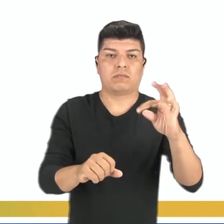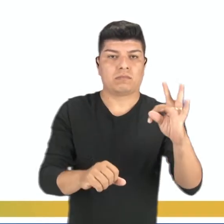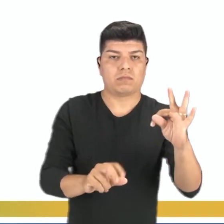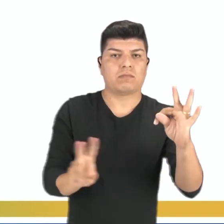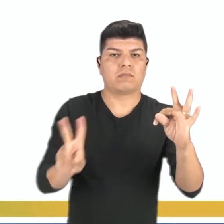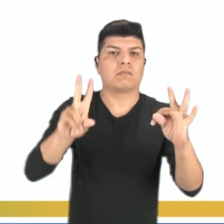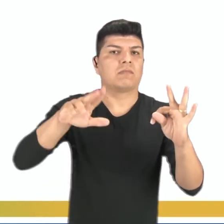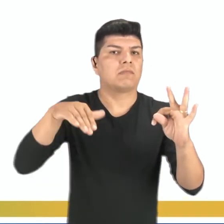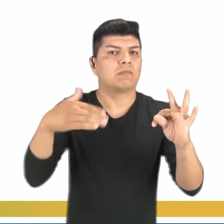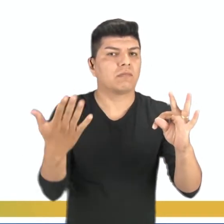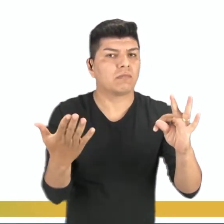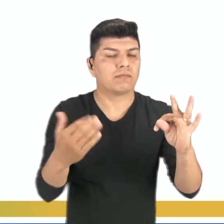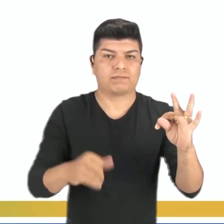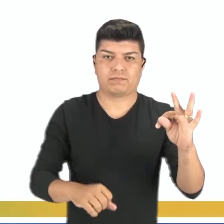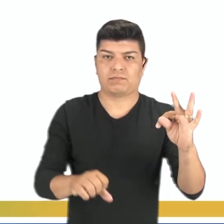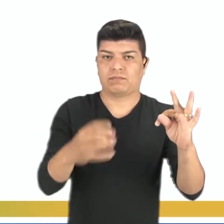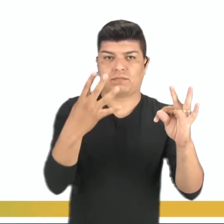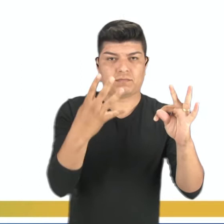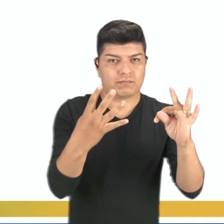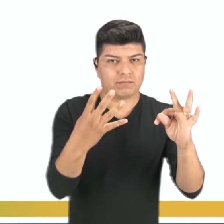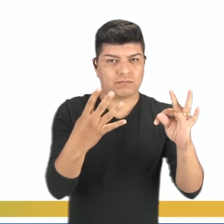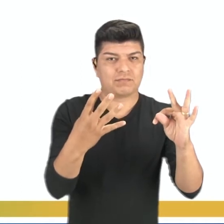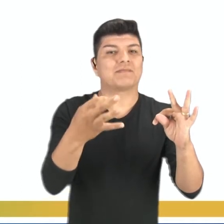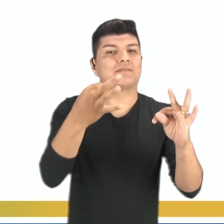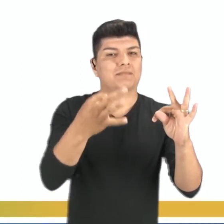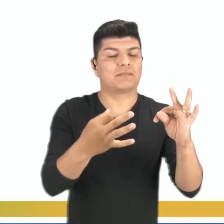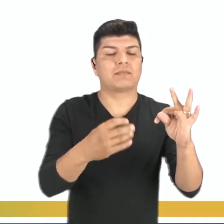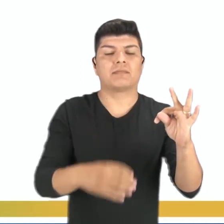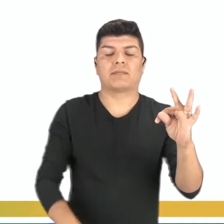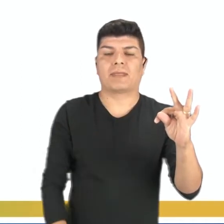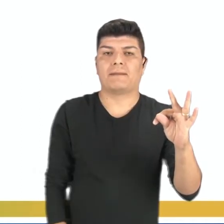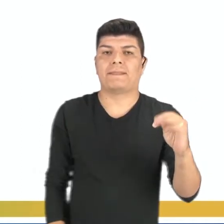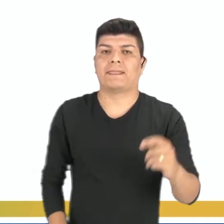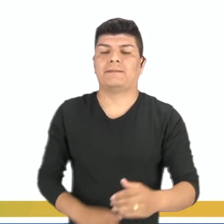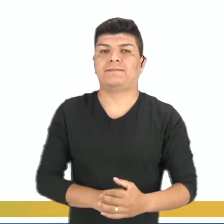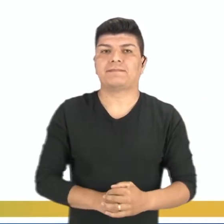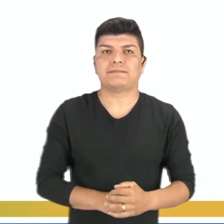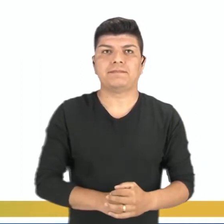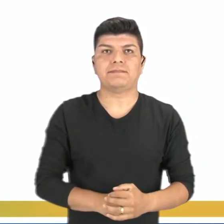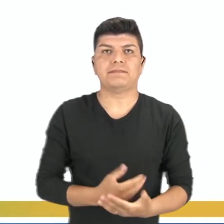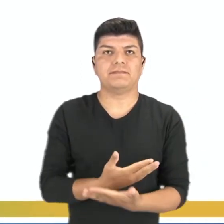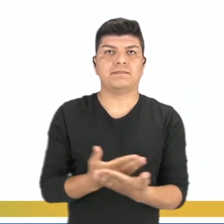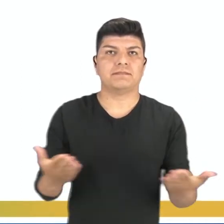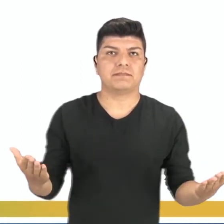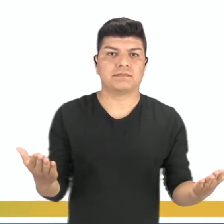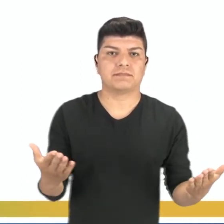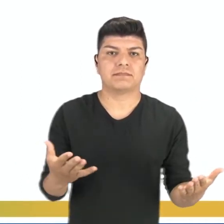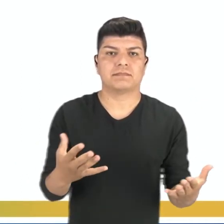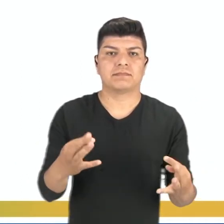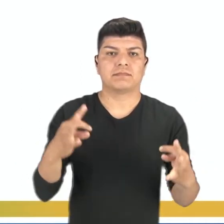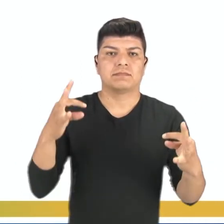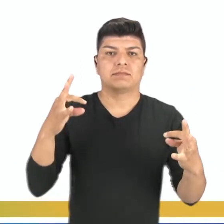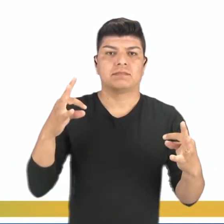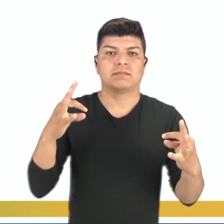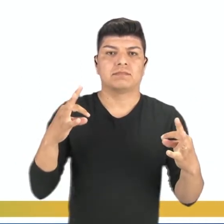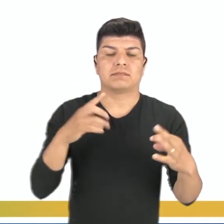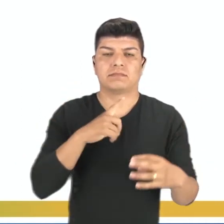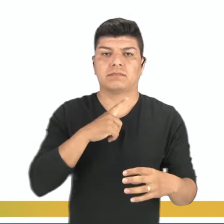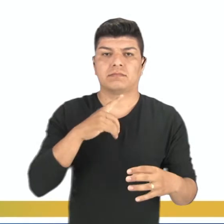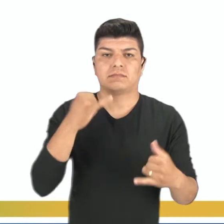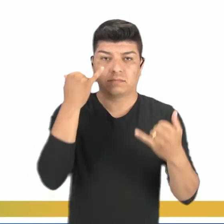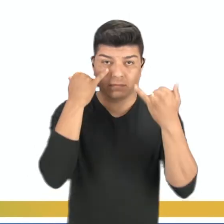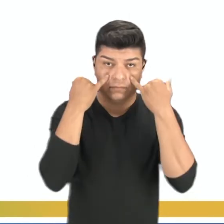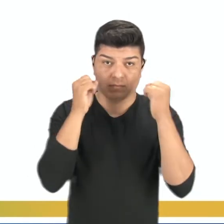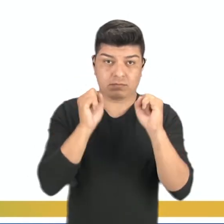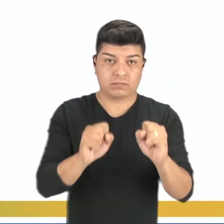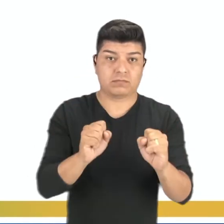de quanto? 4. Exatamente. Pessoal, obtendo essas informações, nós já